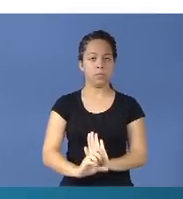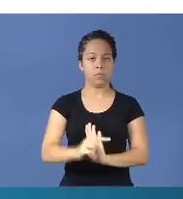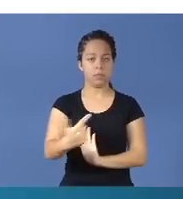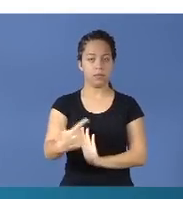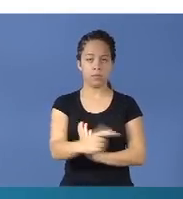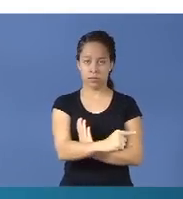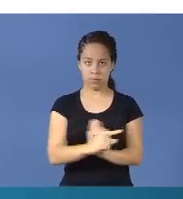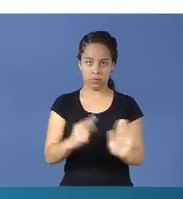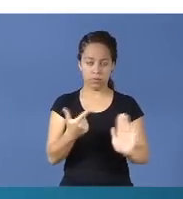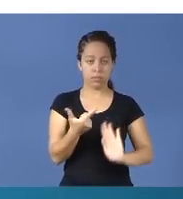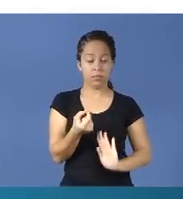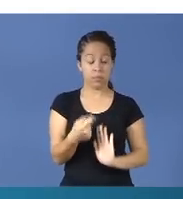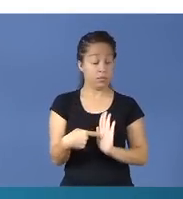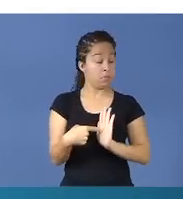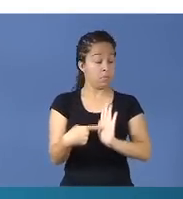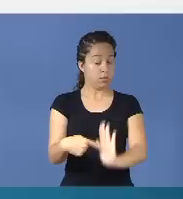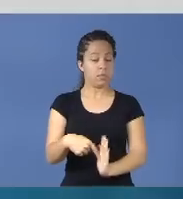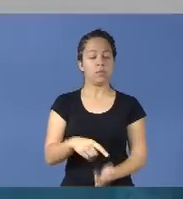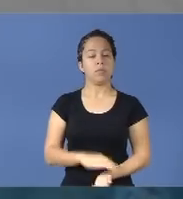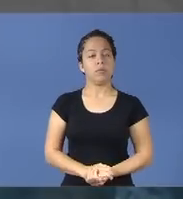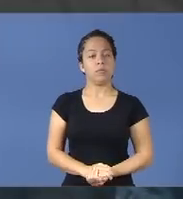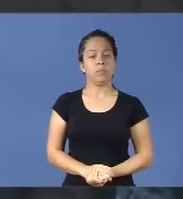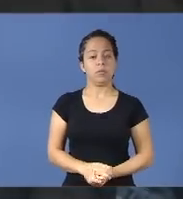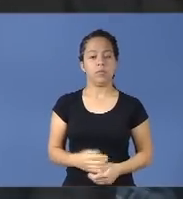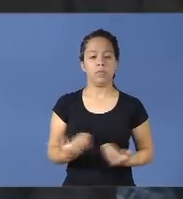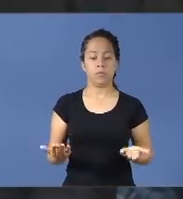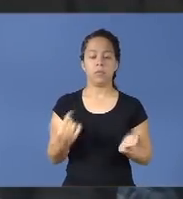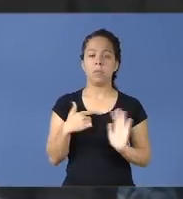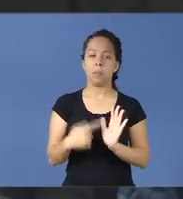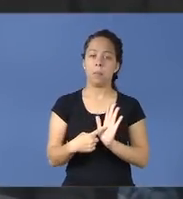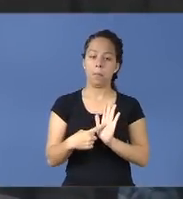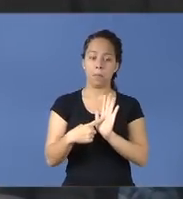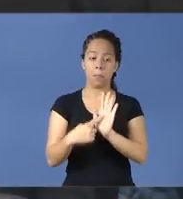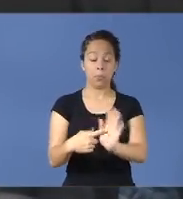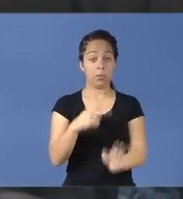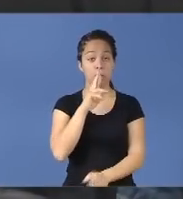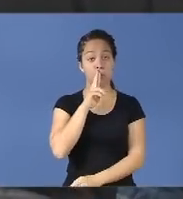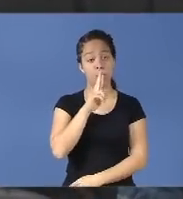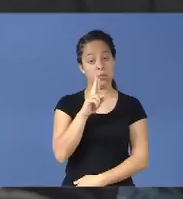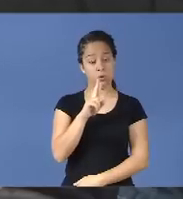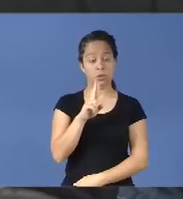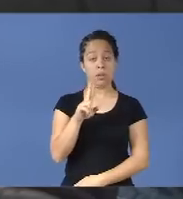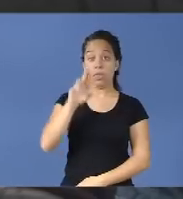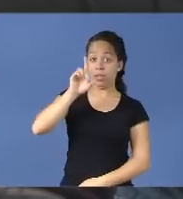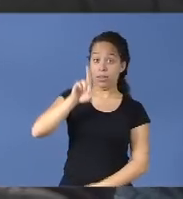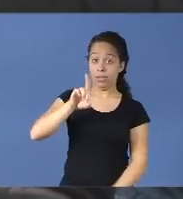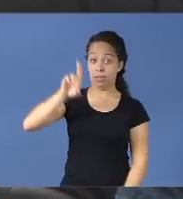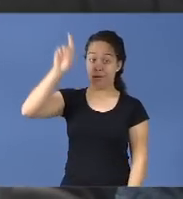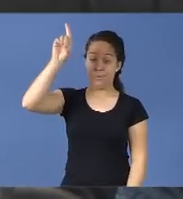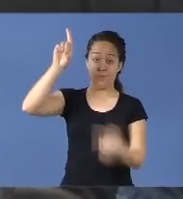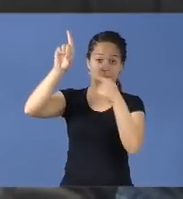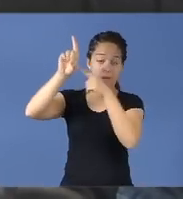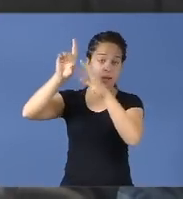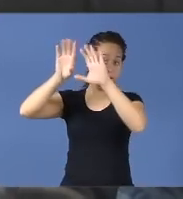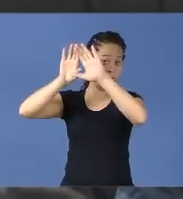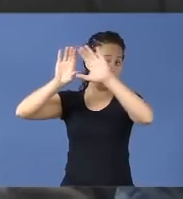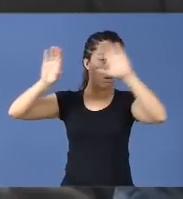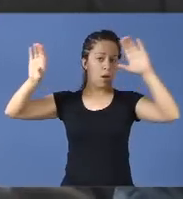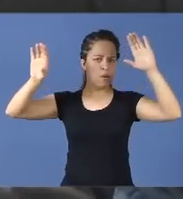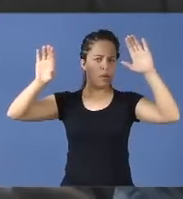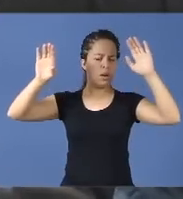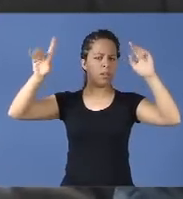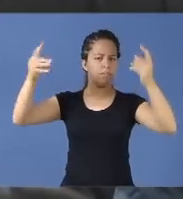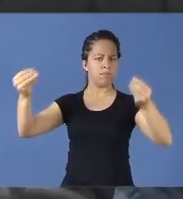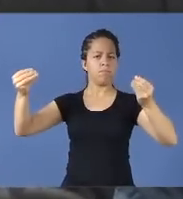20. Então, lhes respondi e disse, o Deus dos céus é o que nos